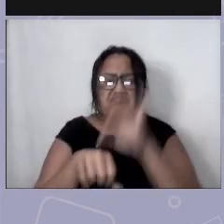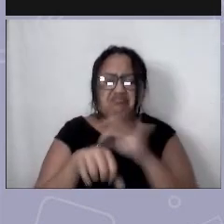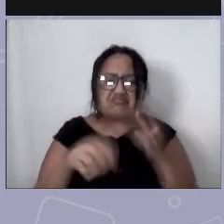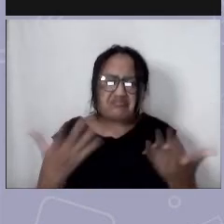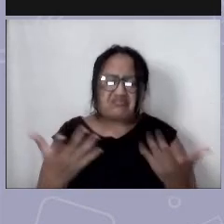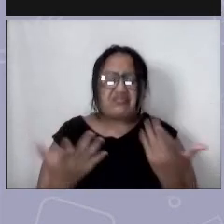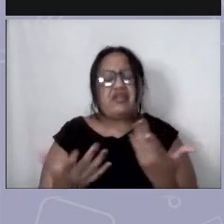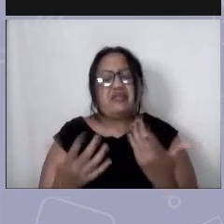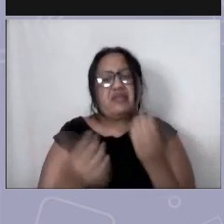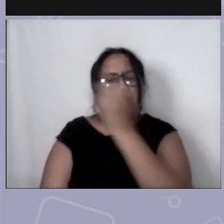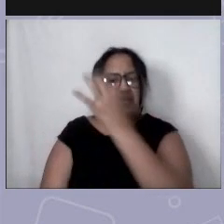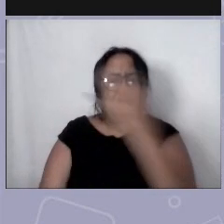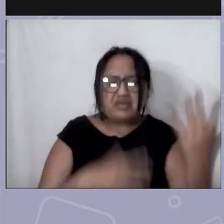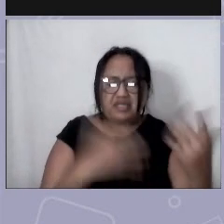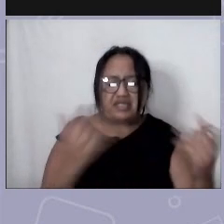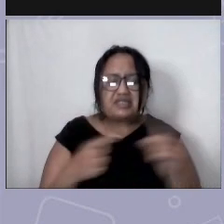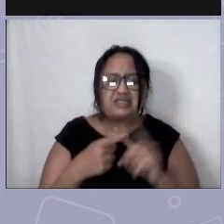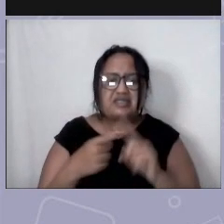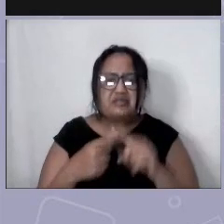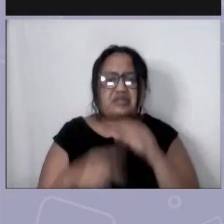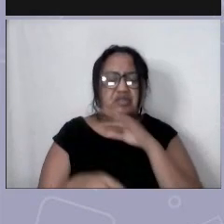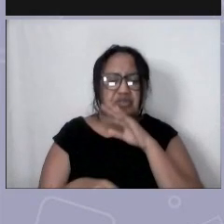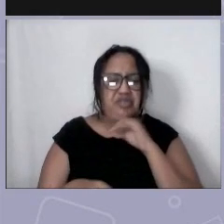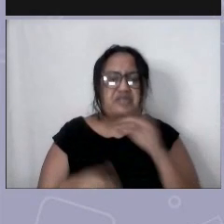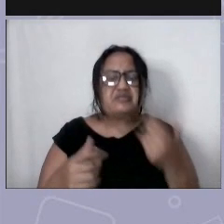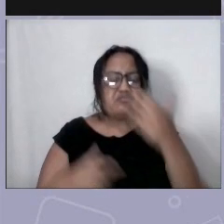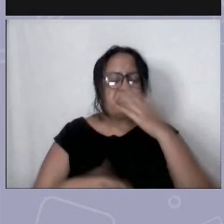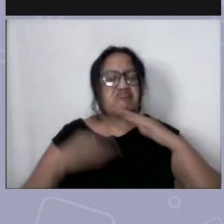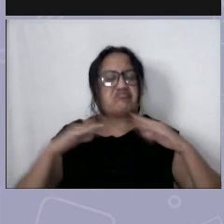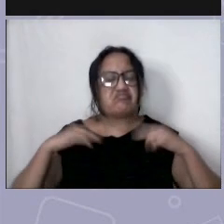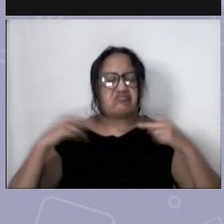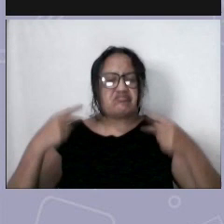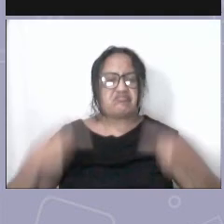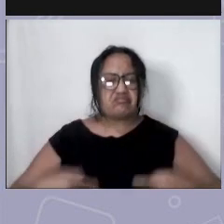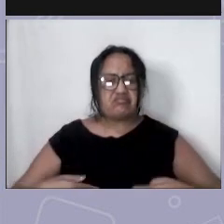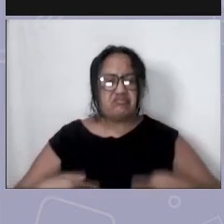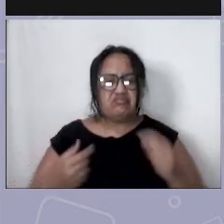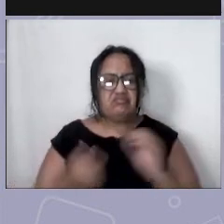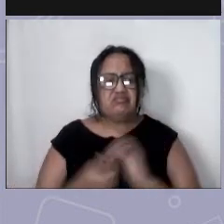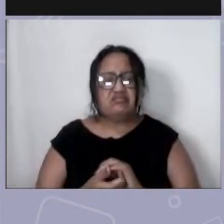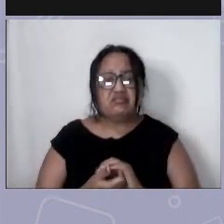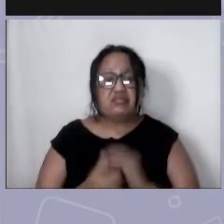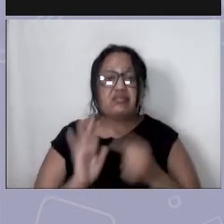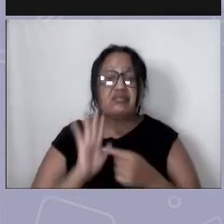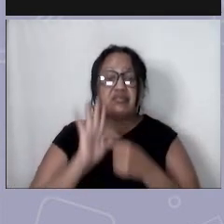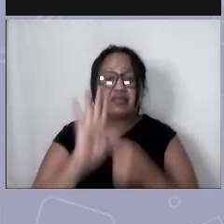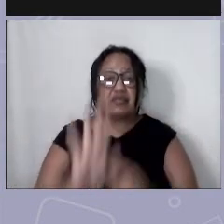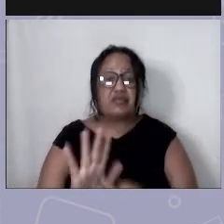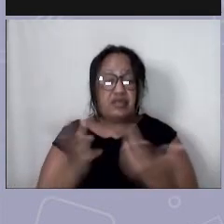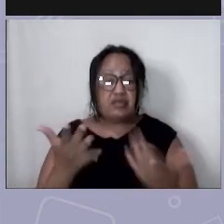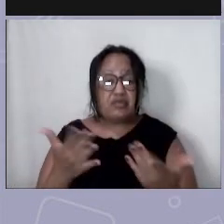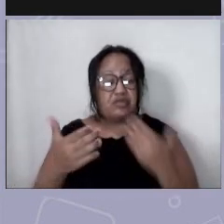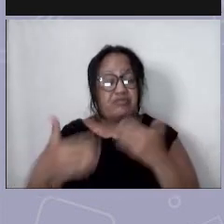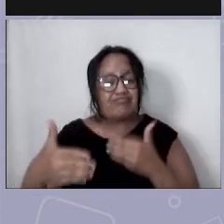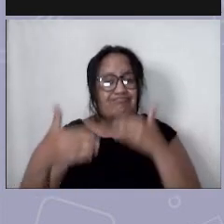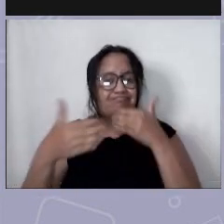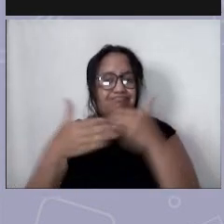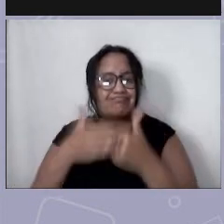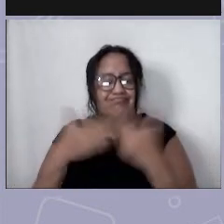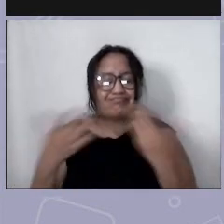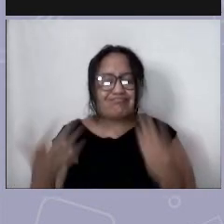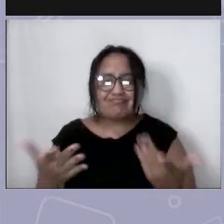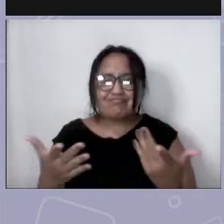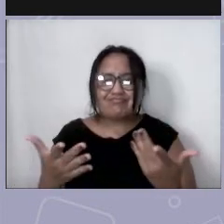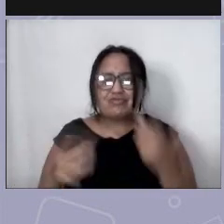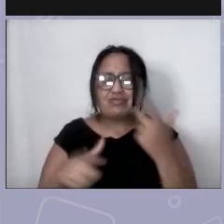humanos também né tem vários estudos aí já que mostram é o impacto do efeito cumulativo dessas substâncias né